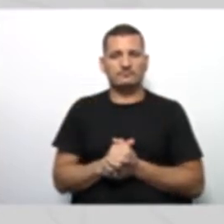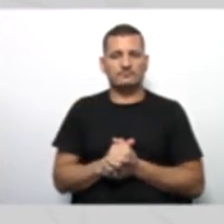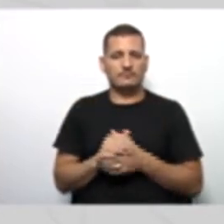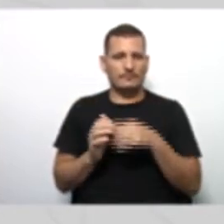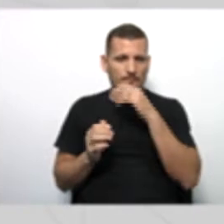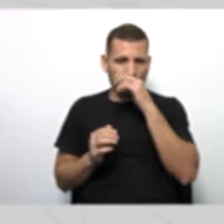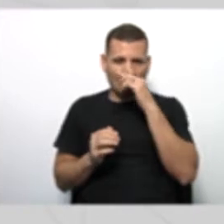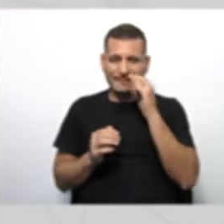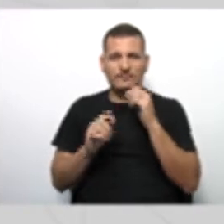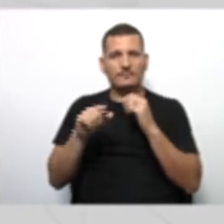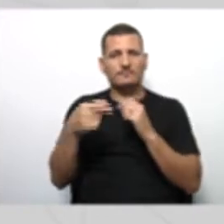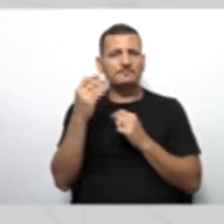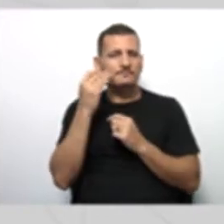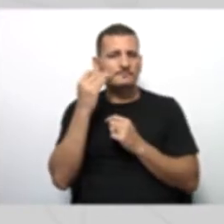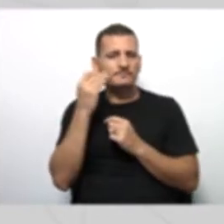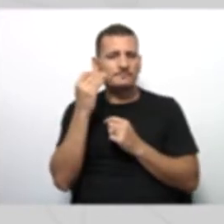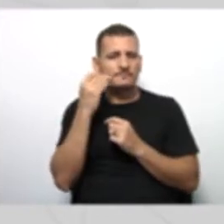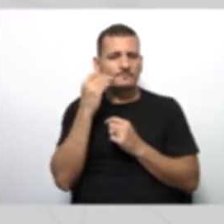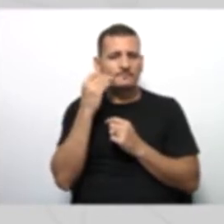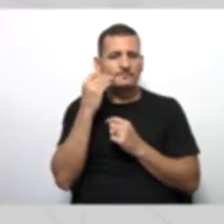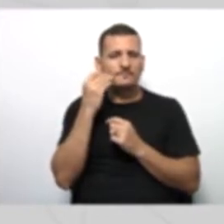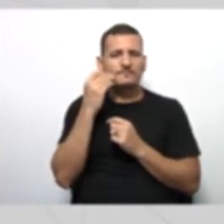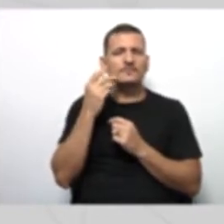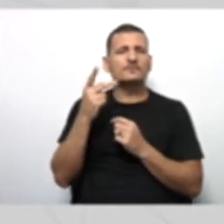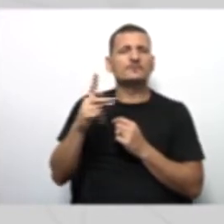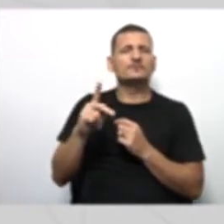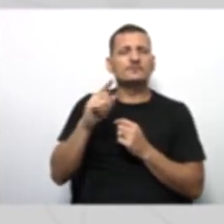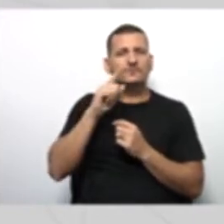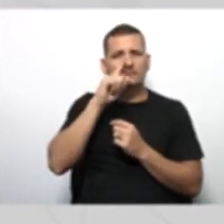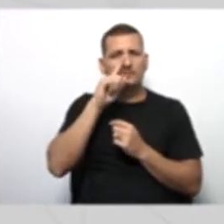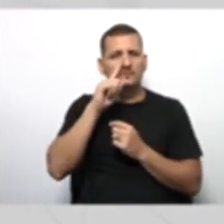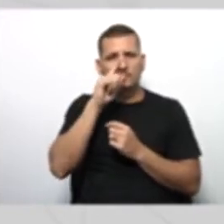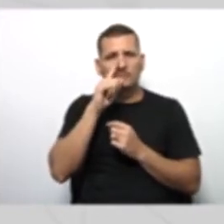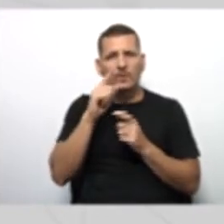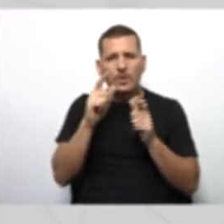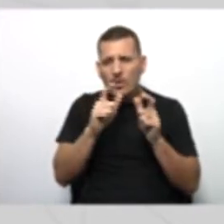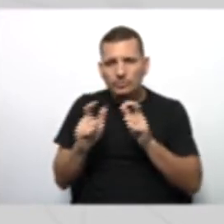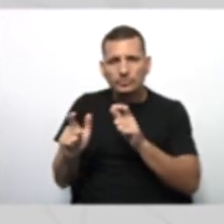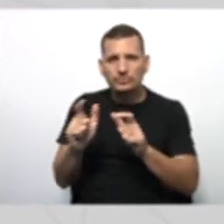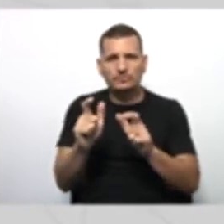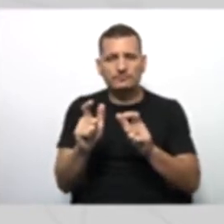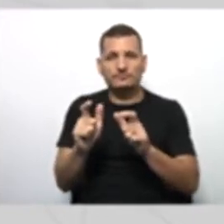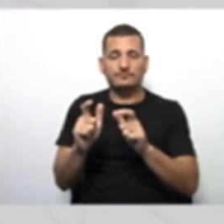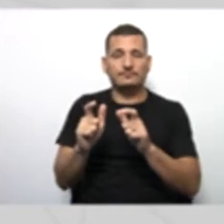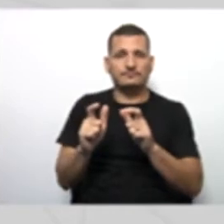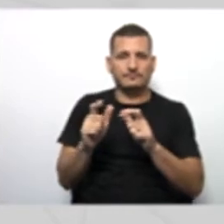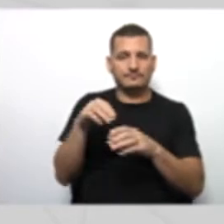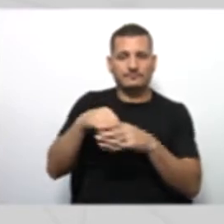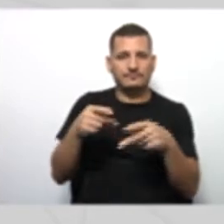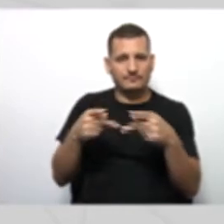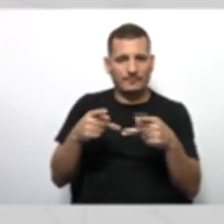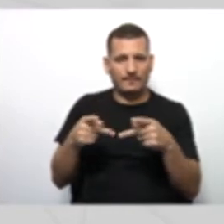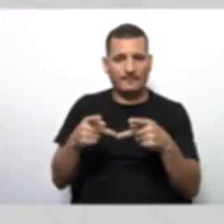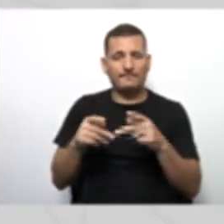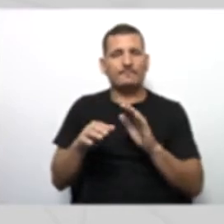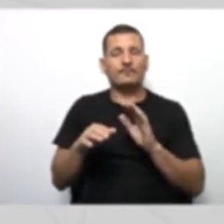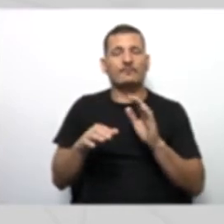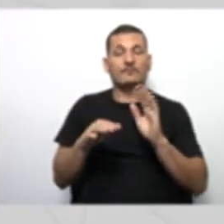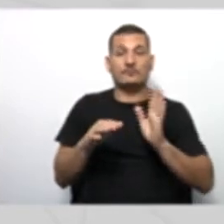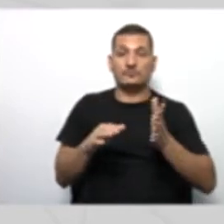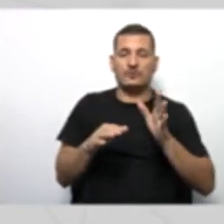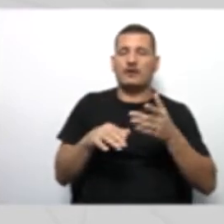prazos, categorias e métricas em relação à probabilidade e o impacto. Você vai sentar com a equipe e analisar